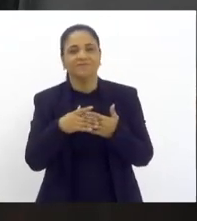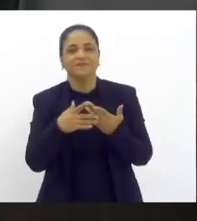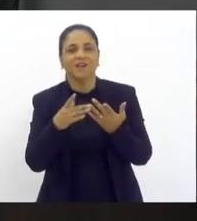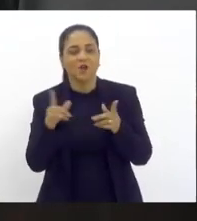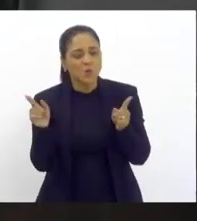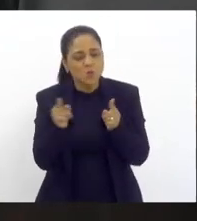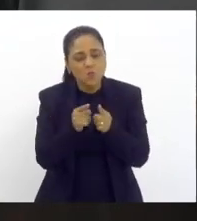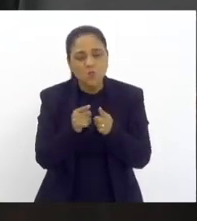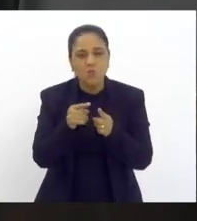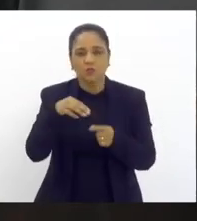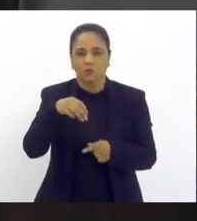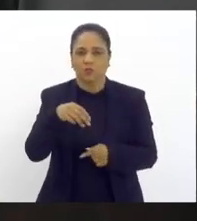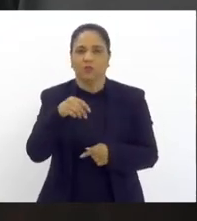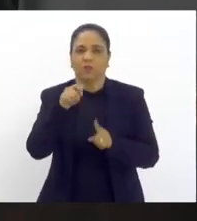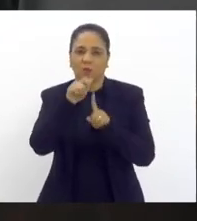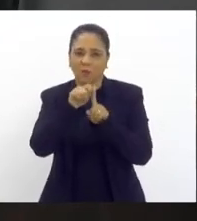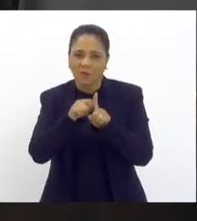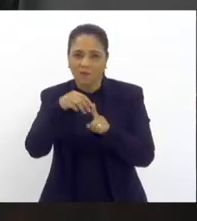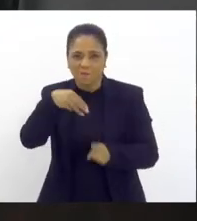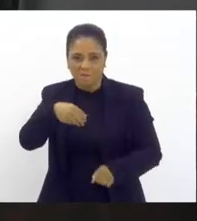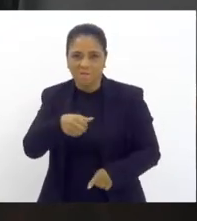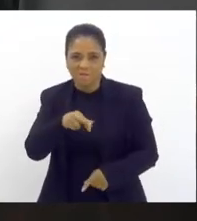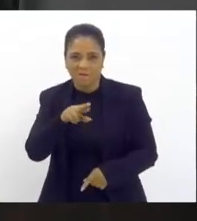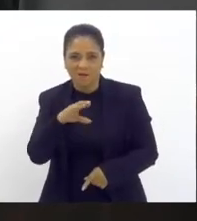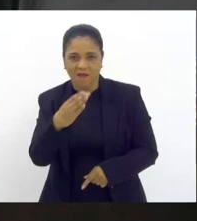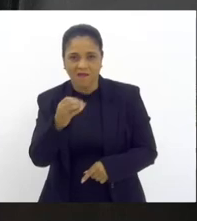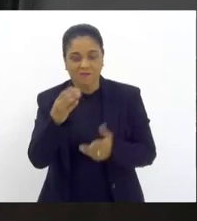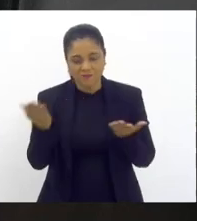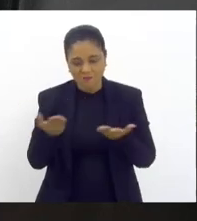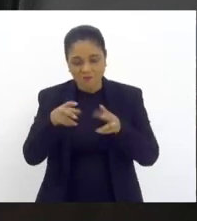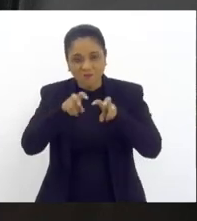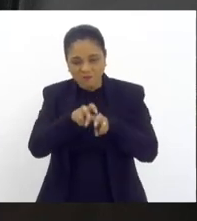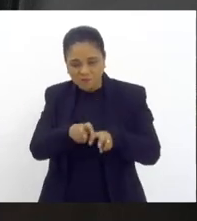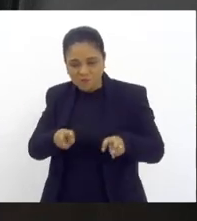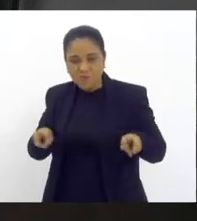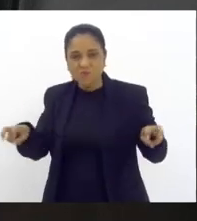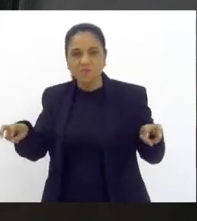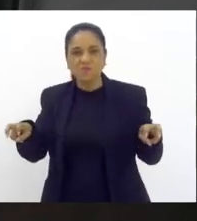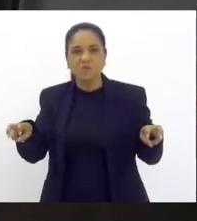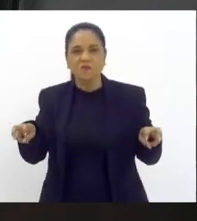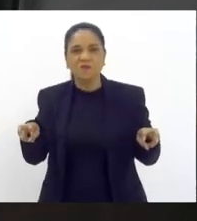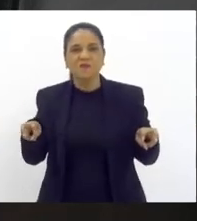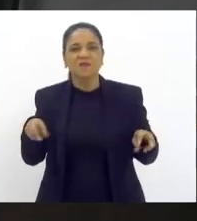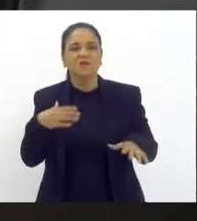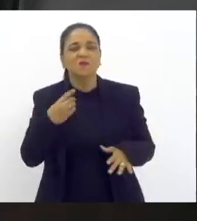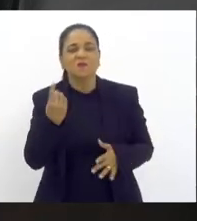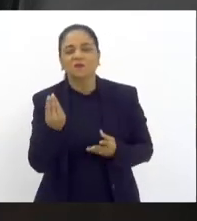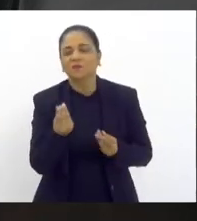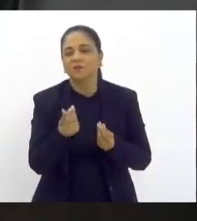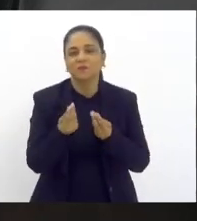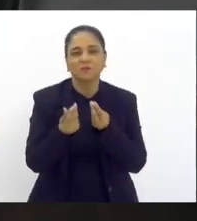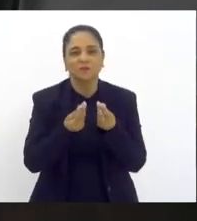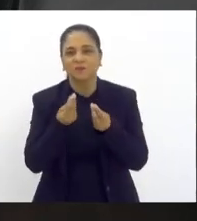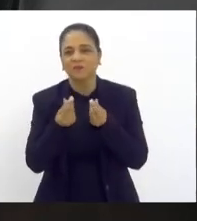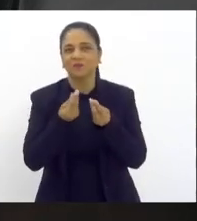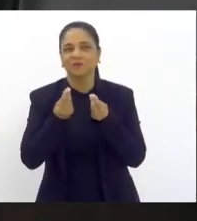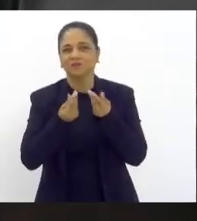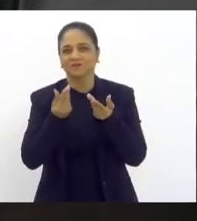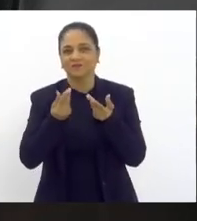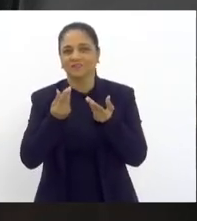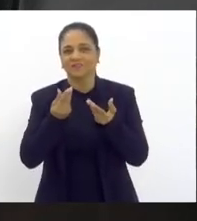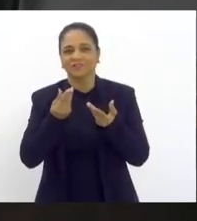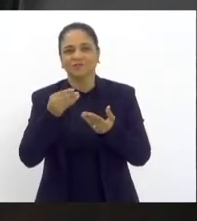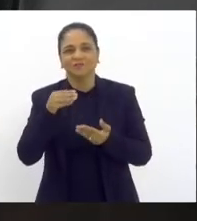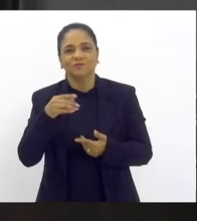gente trazer hoje até a bancada para sentar aqui nessa mesa e ter o gostinho, como disse o presidente Bacelar,